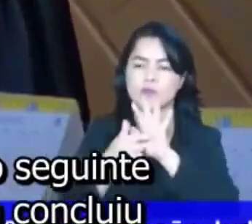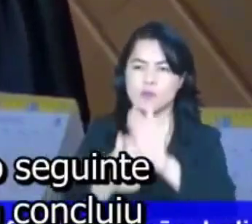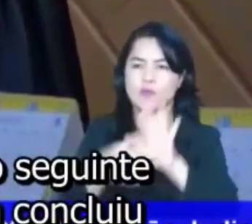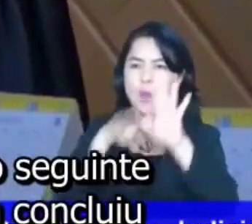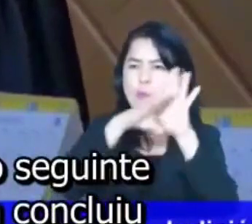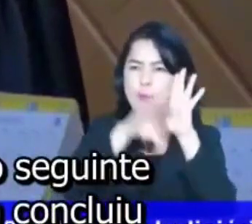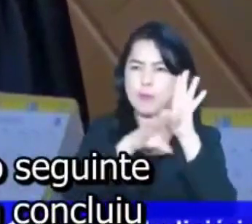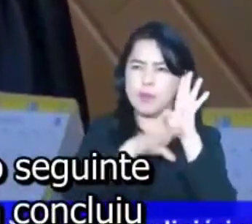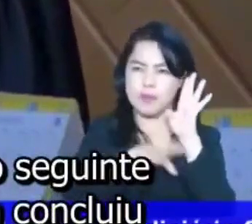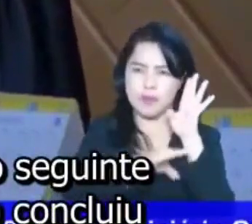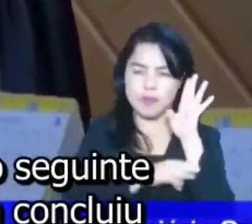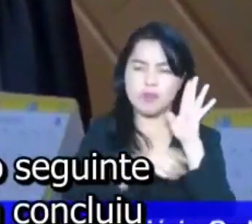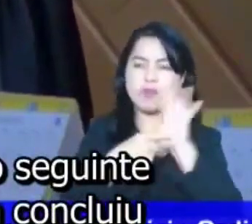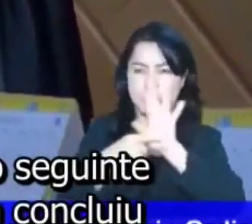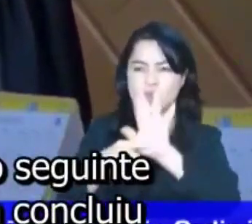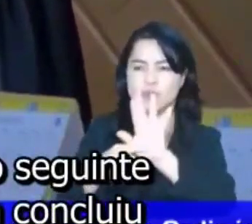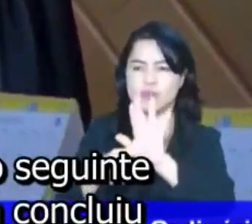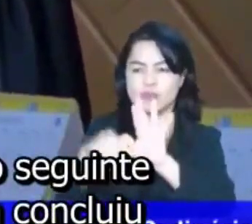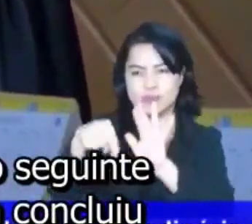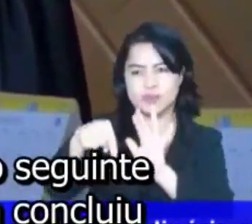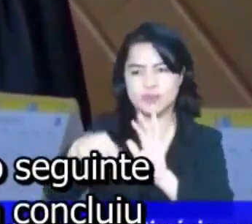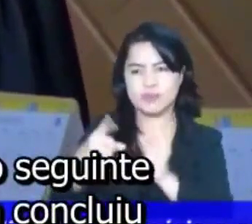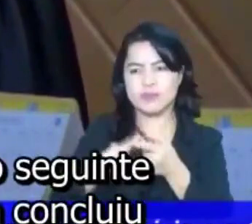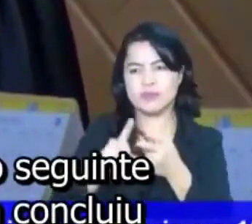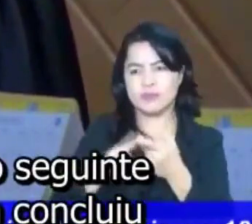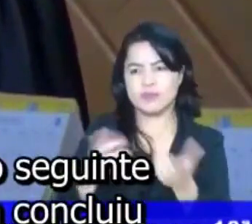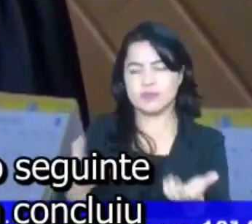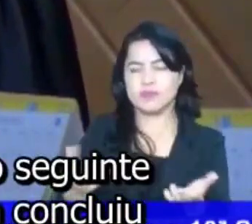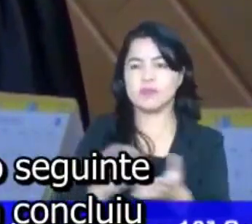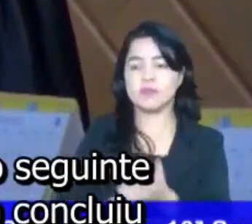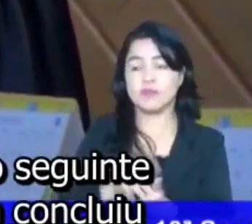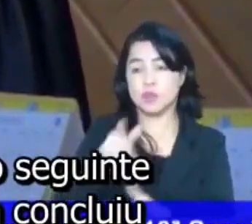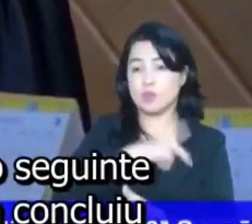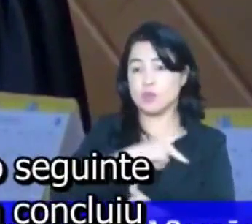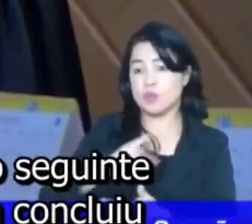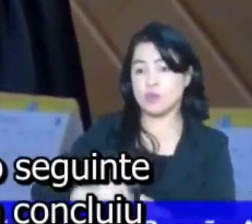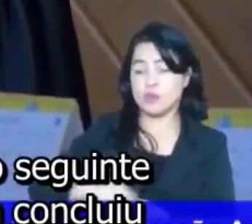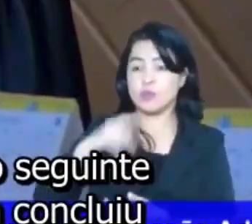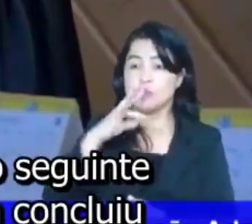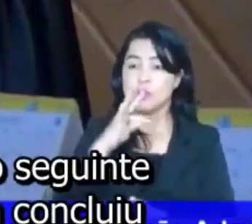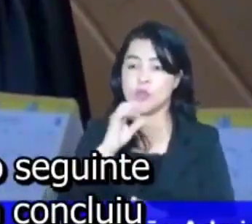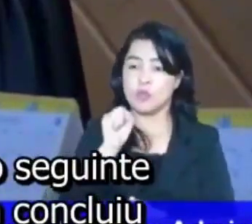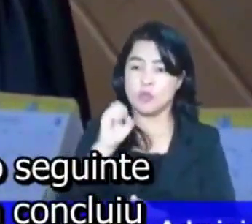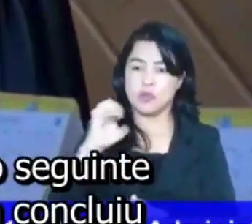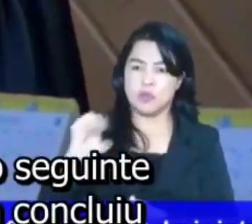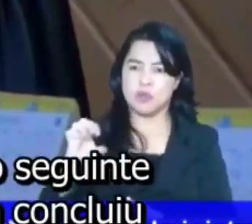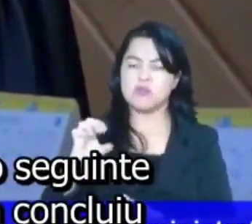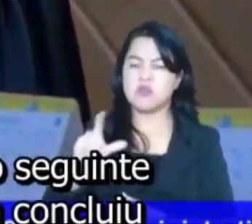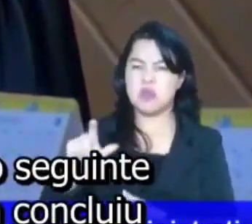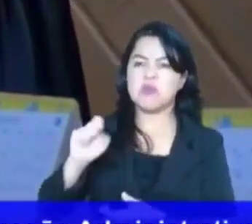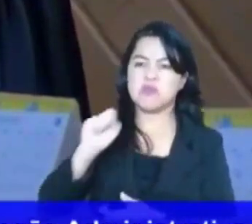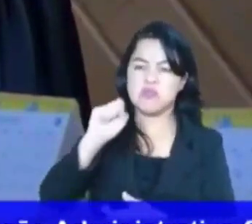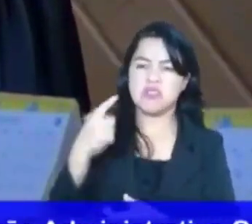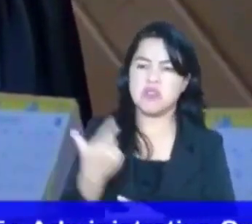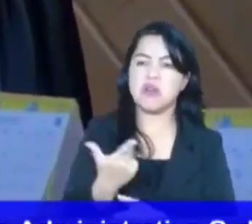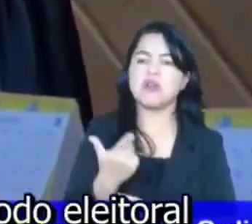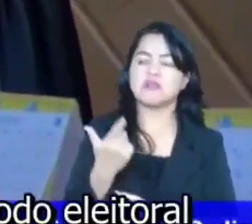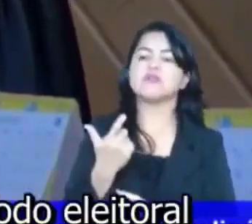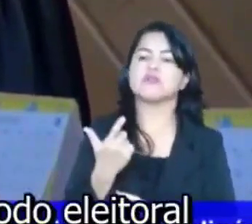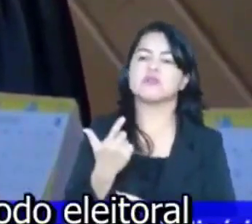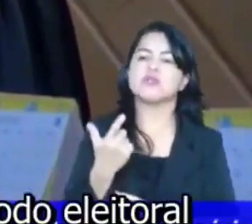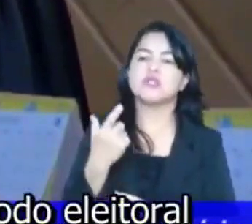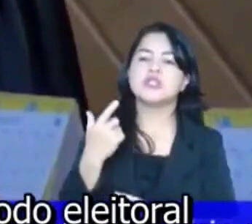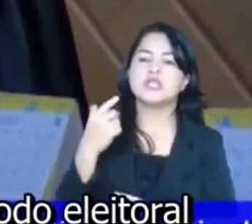trazidas pelo Ministério Público Federal, e me parece o seguinte, presidente, que o TSE, o órgão de cúpula, de forma clara, concluiu,